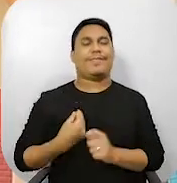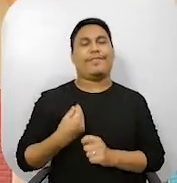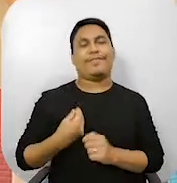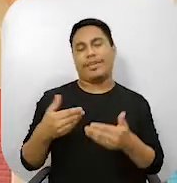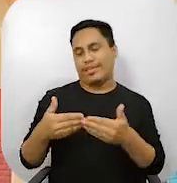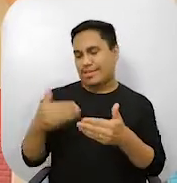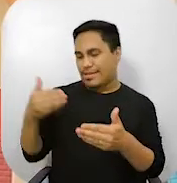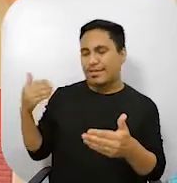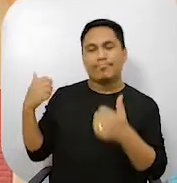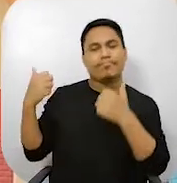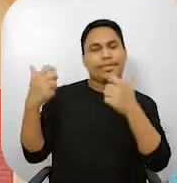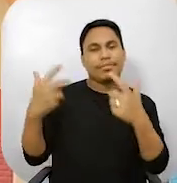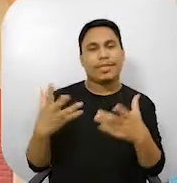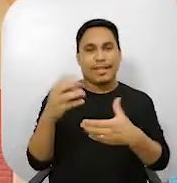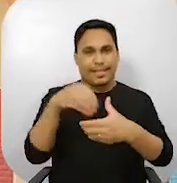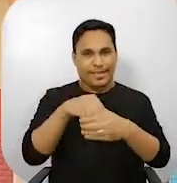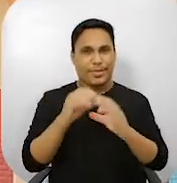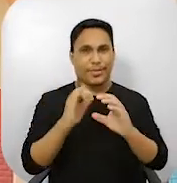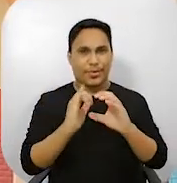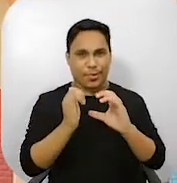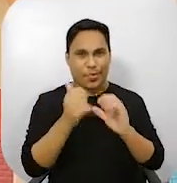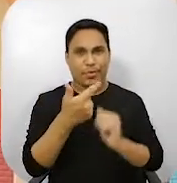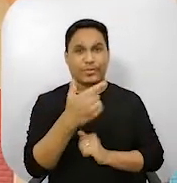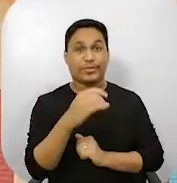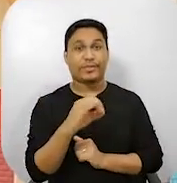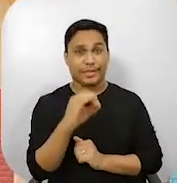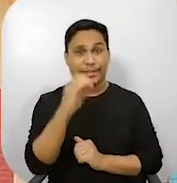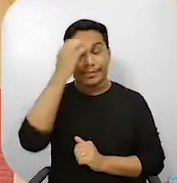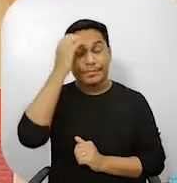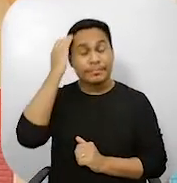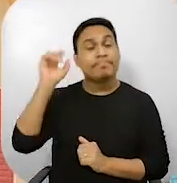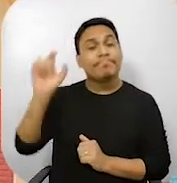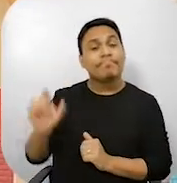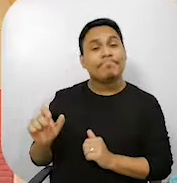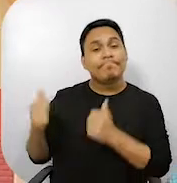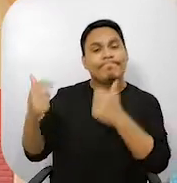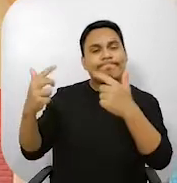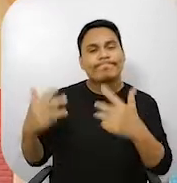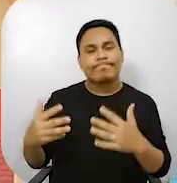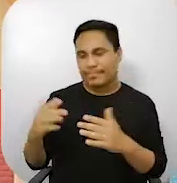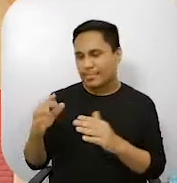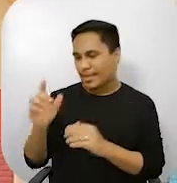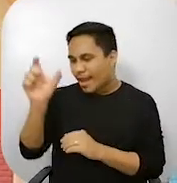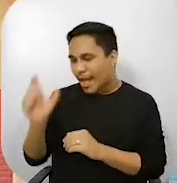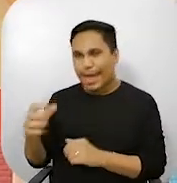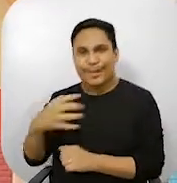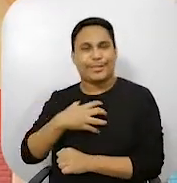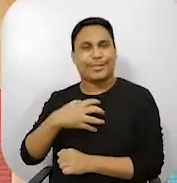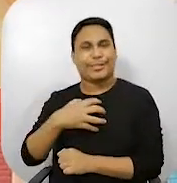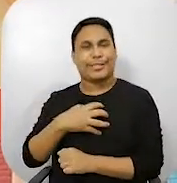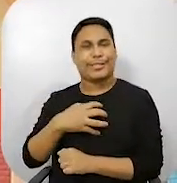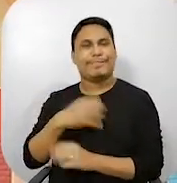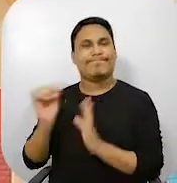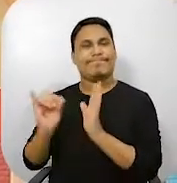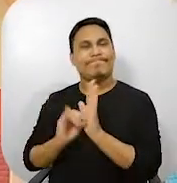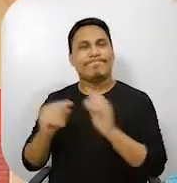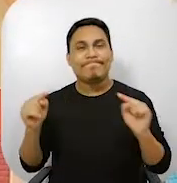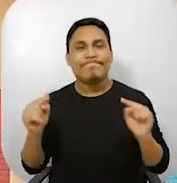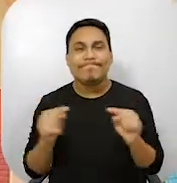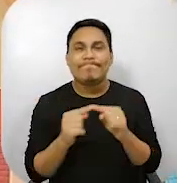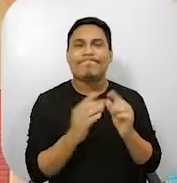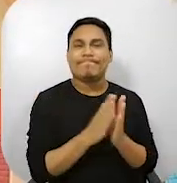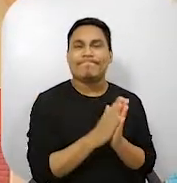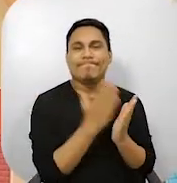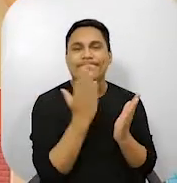como a própria autora diz as digitais dela estão em alguns desses contos e a gente conversa agora